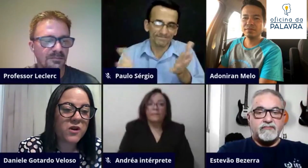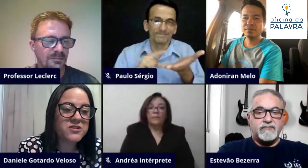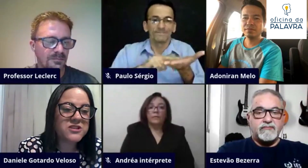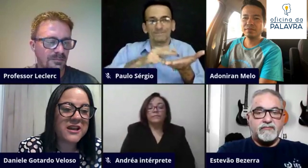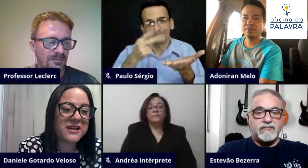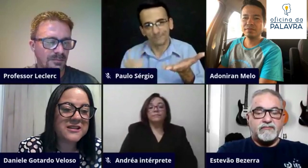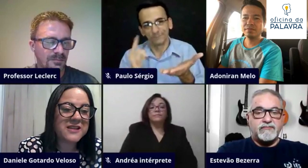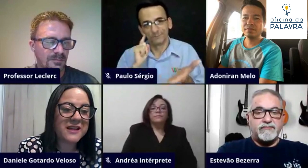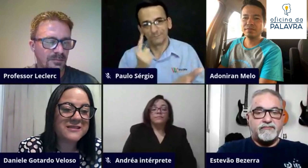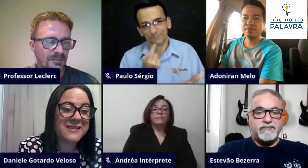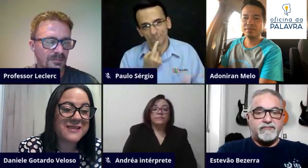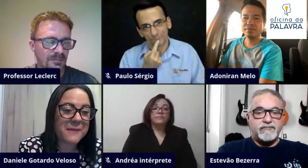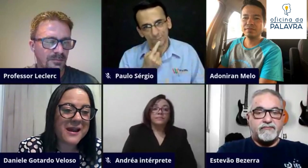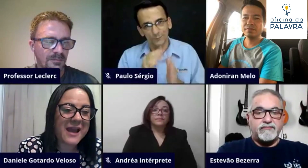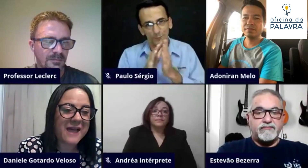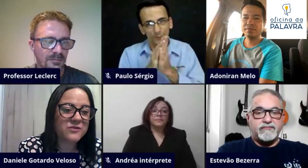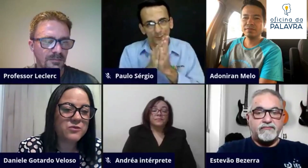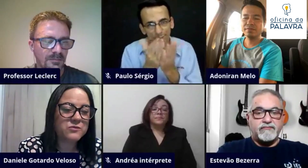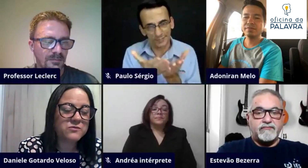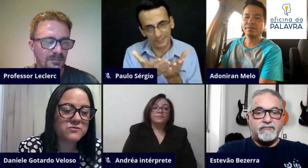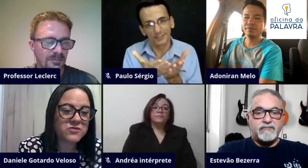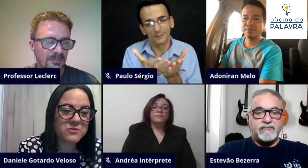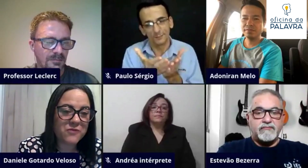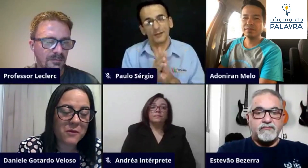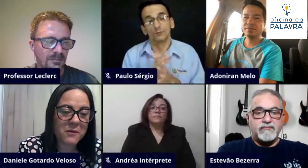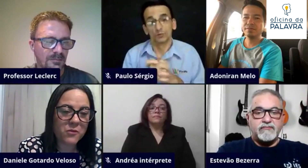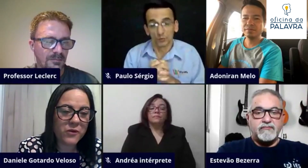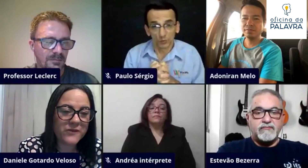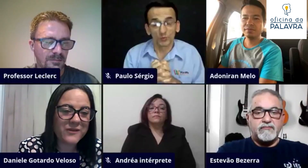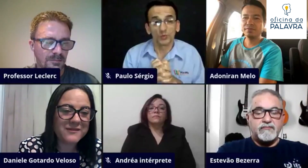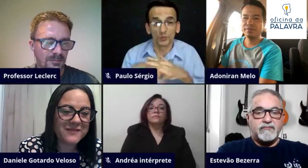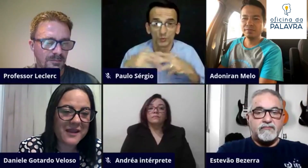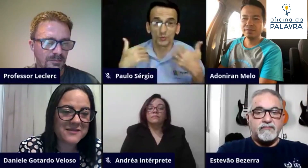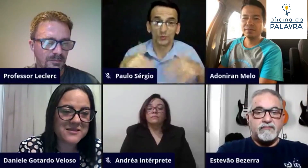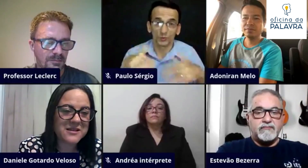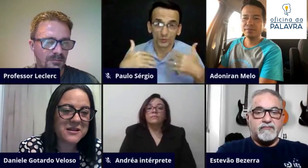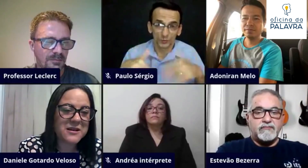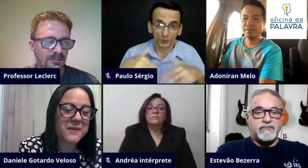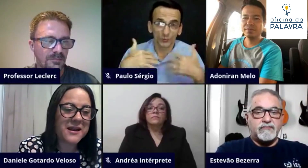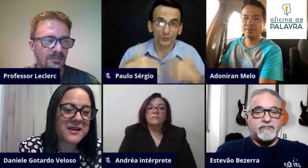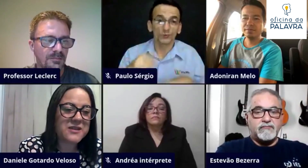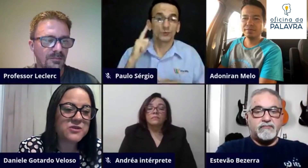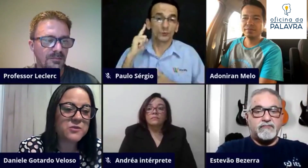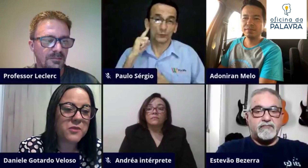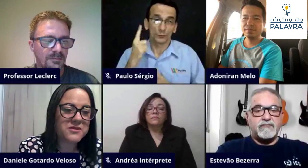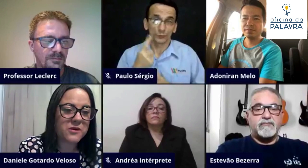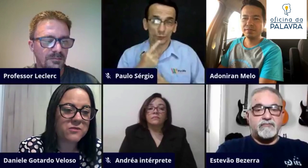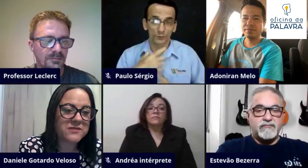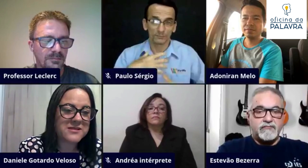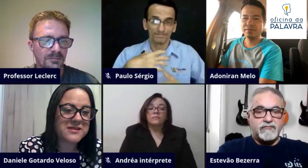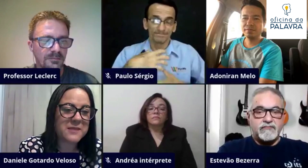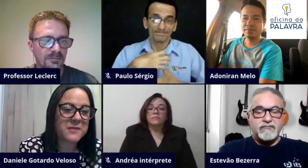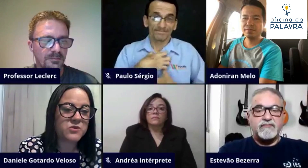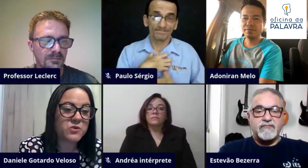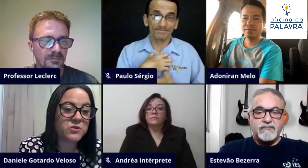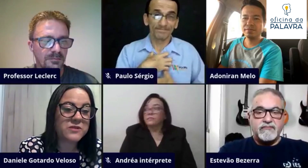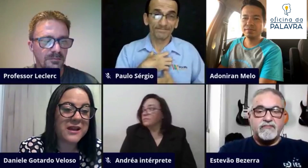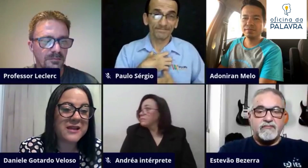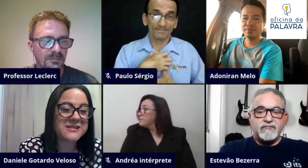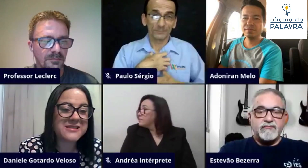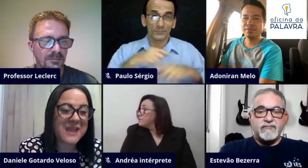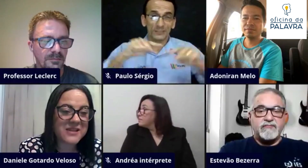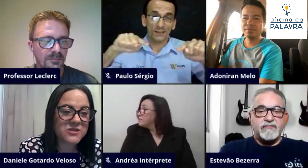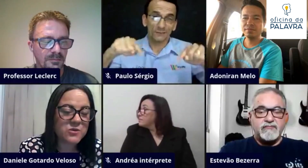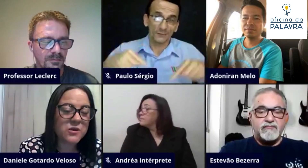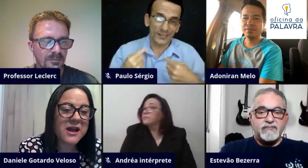o DOT, ele tem trabalhado de uma forma muito intensa para que isso possa acontecer, para que o surdo